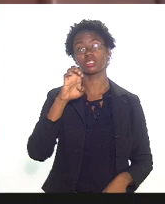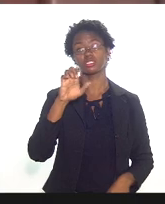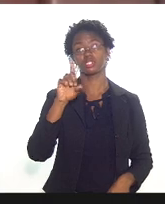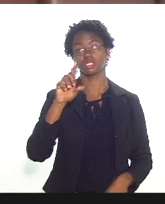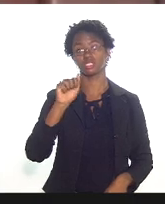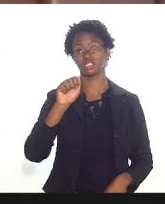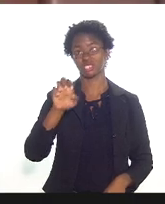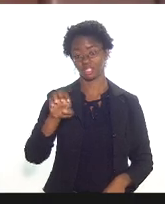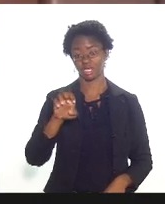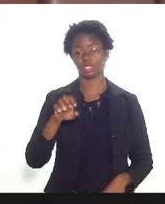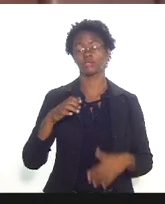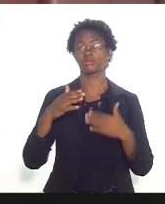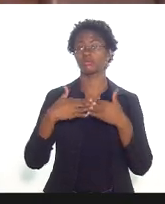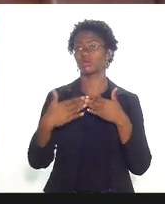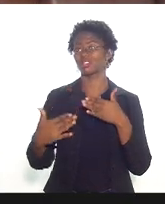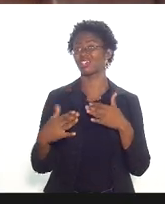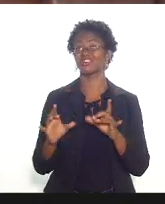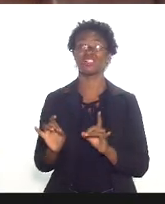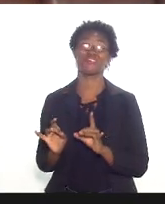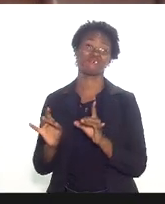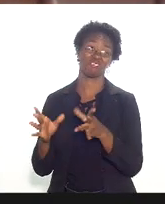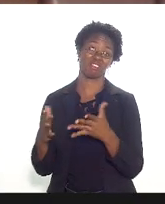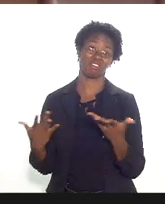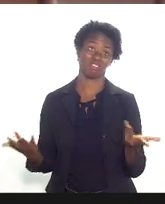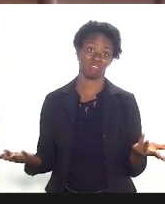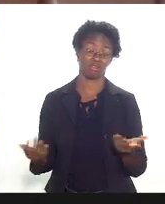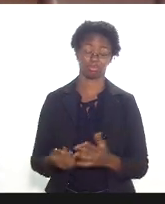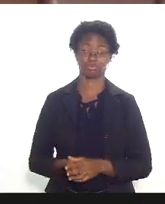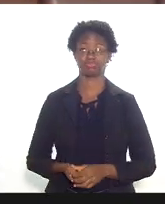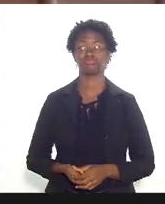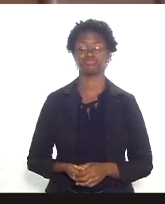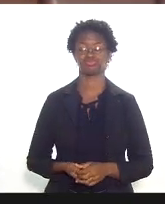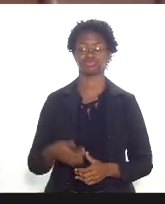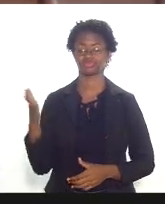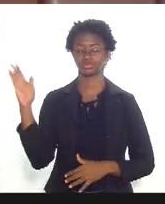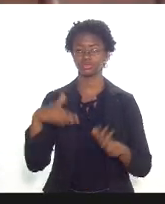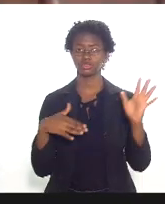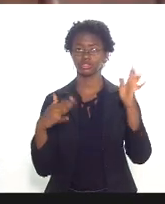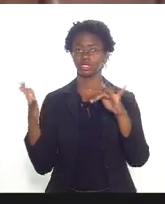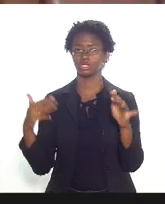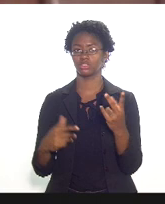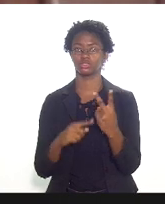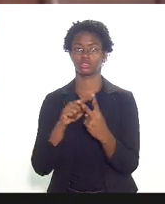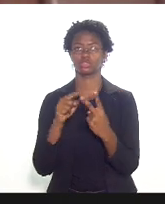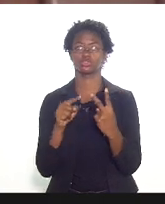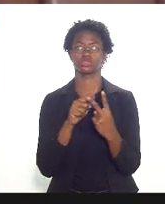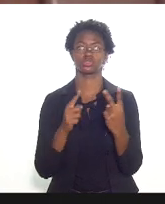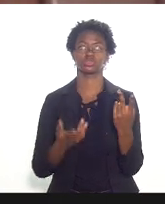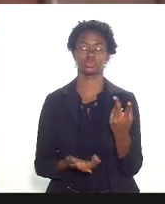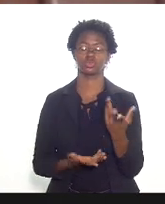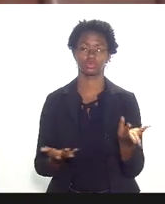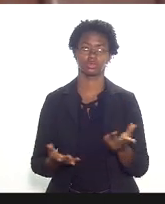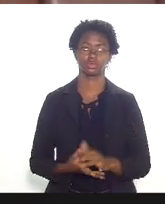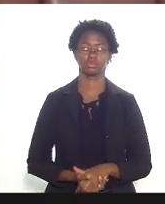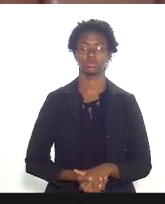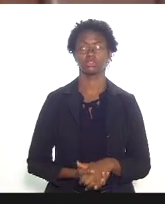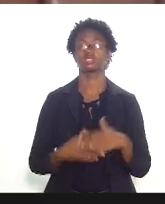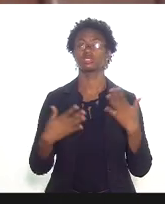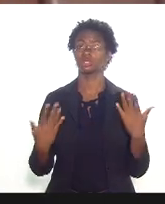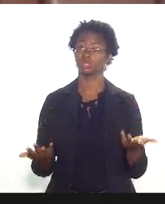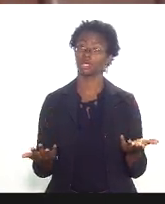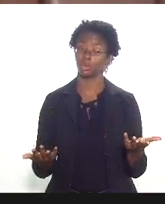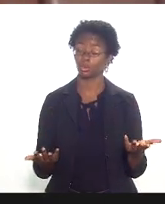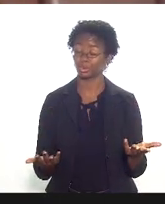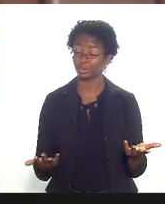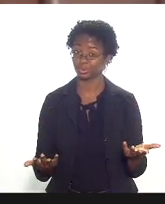em processo de privatização. Chegaram essas duas. Então, sendo